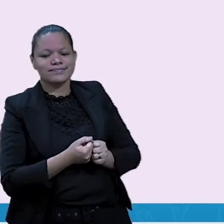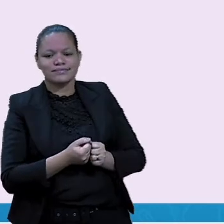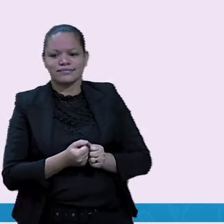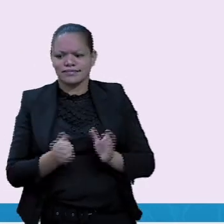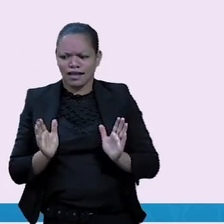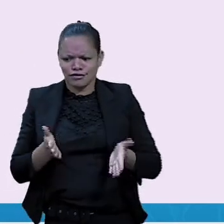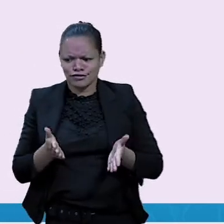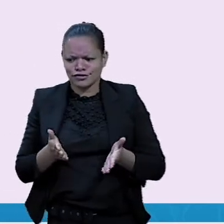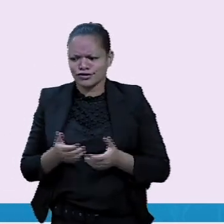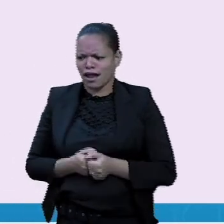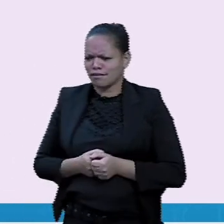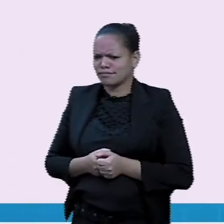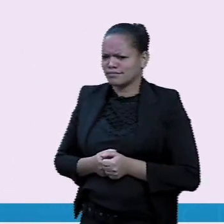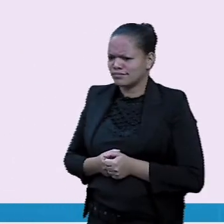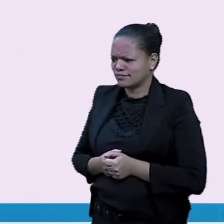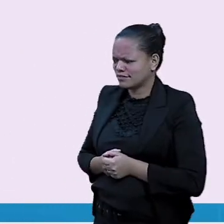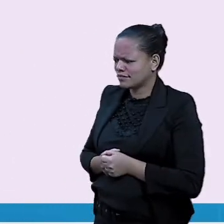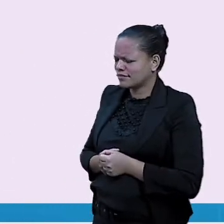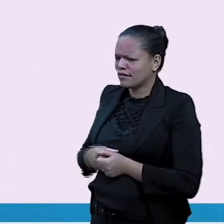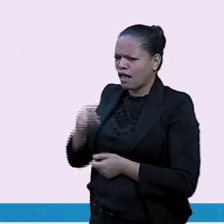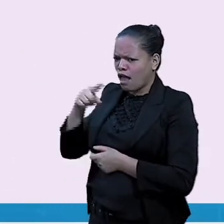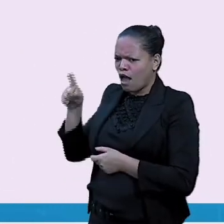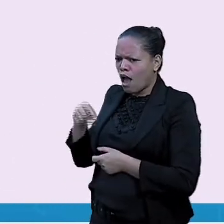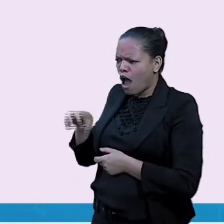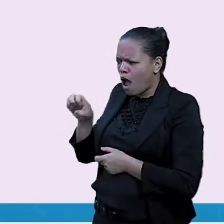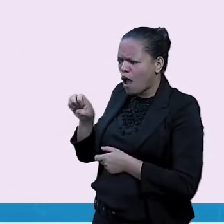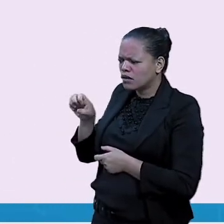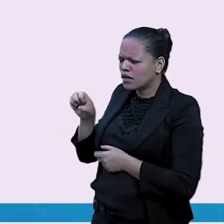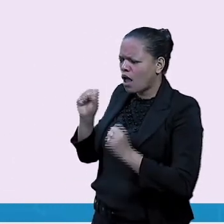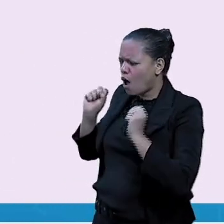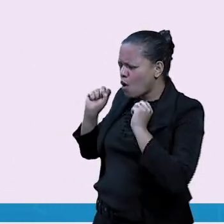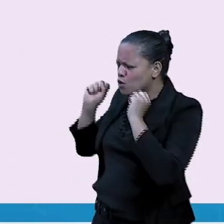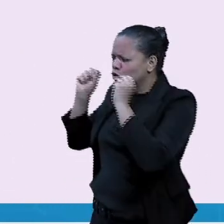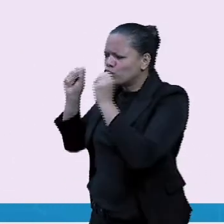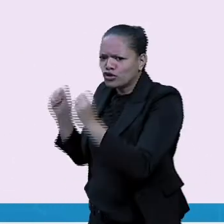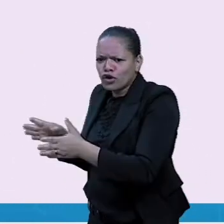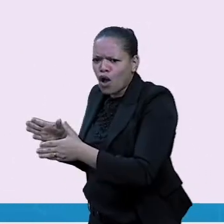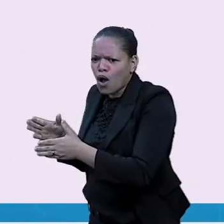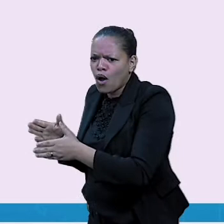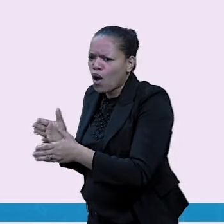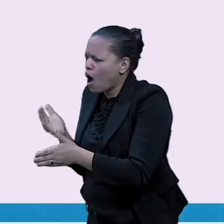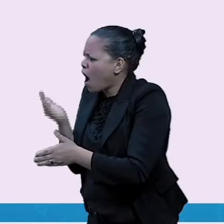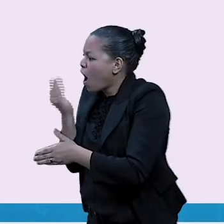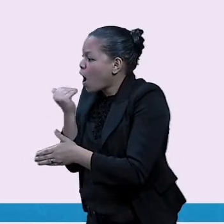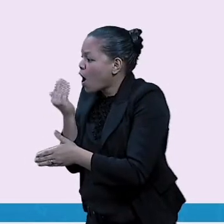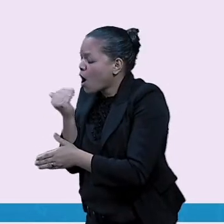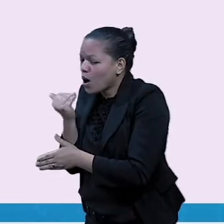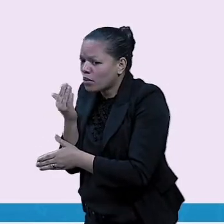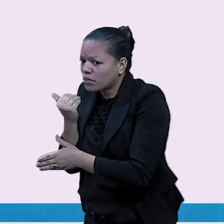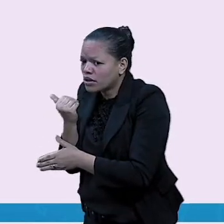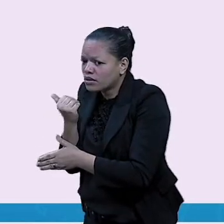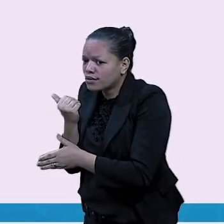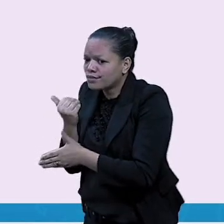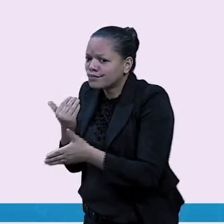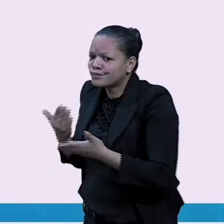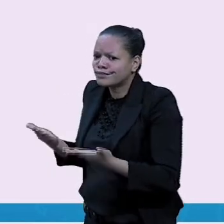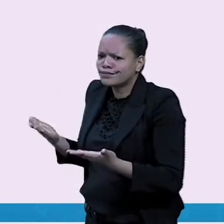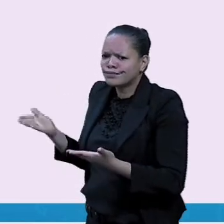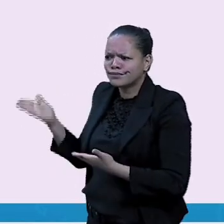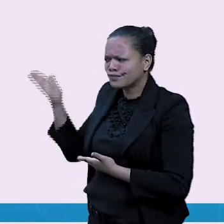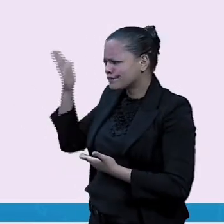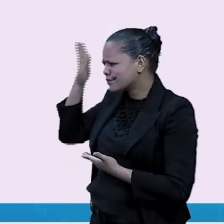No terceiro quadrinho, o Zé Lelé joga um prato de comida. Eu não sabia que você estava